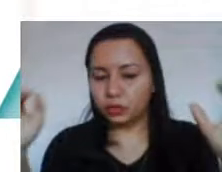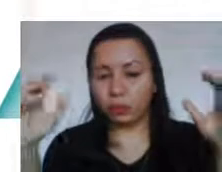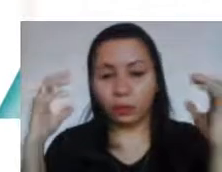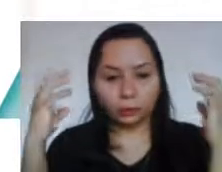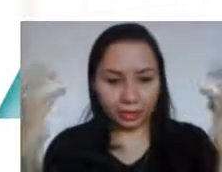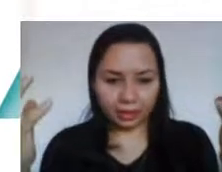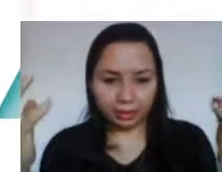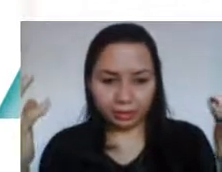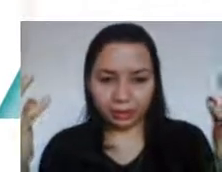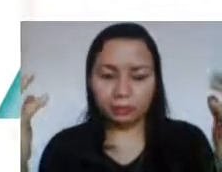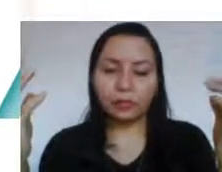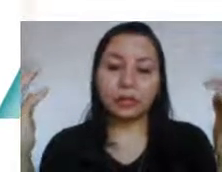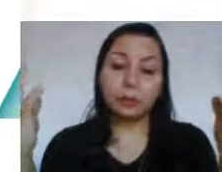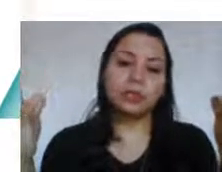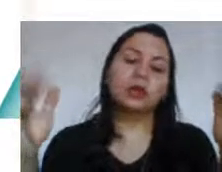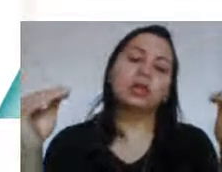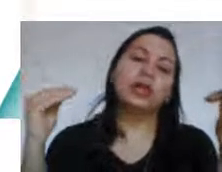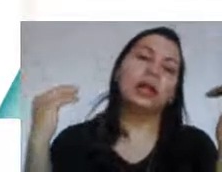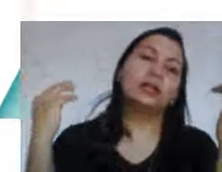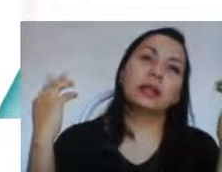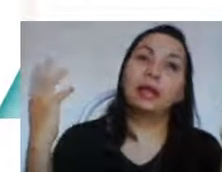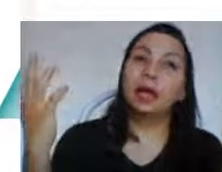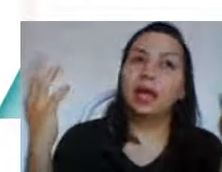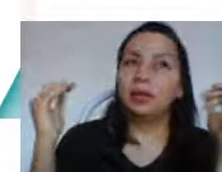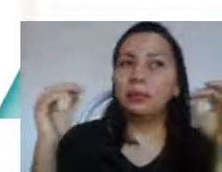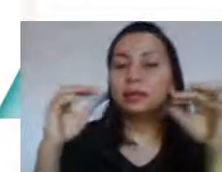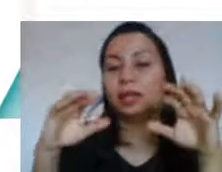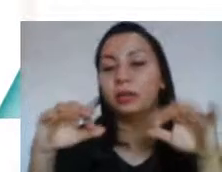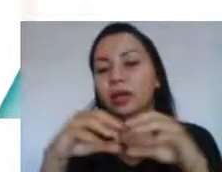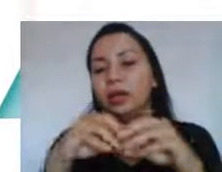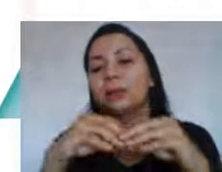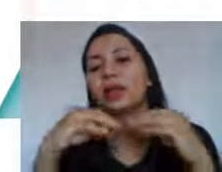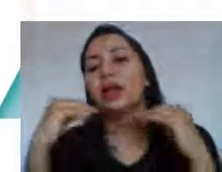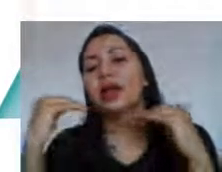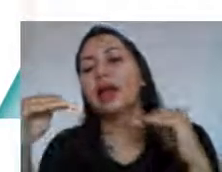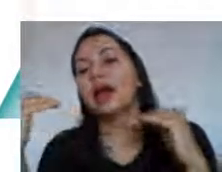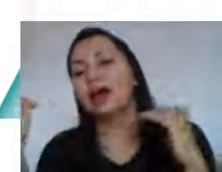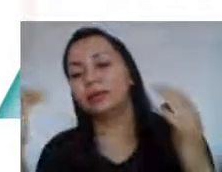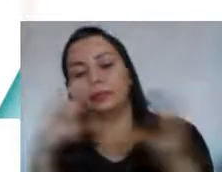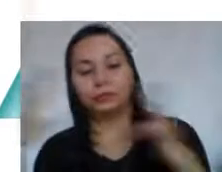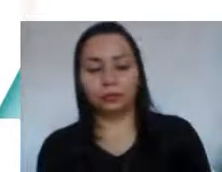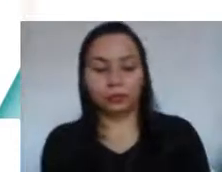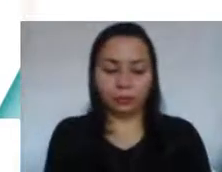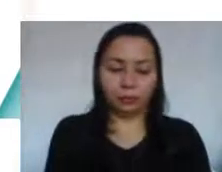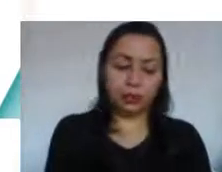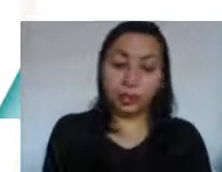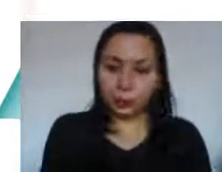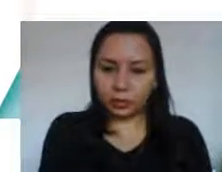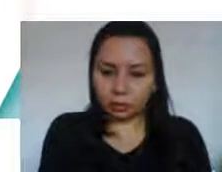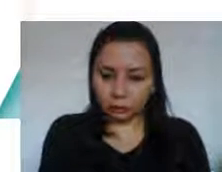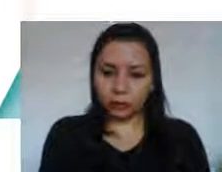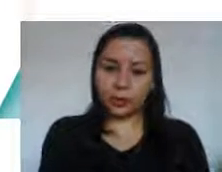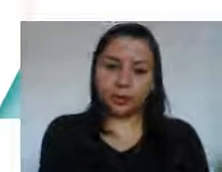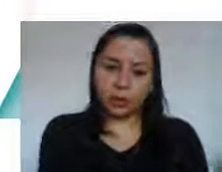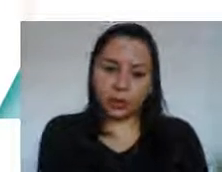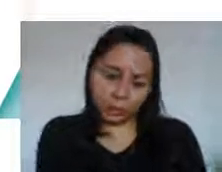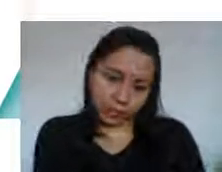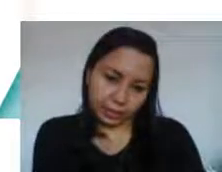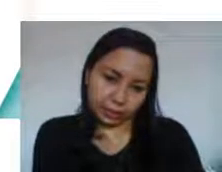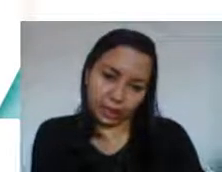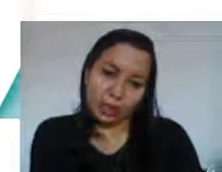correta, de forma benéfica, deposita nutrientes e ele mantém o quê? A disposição de